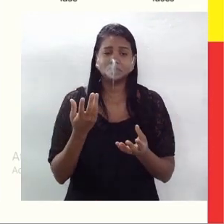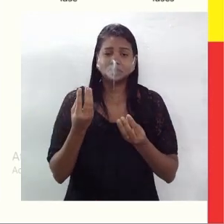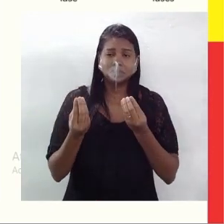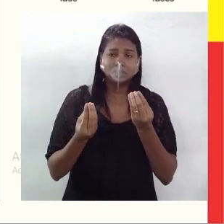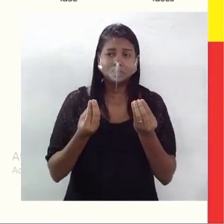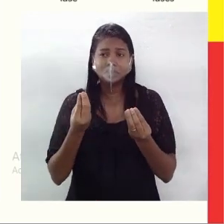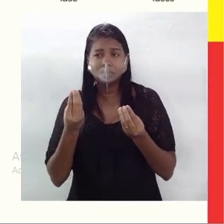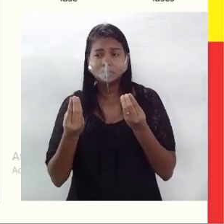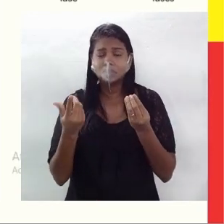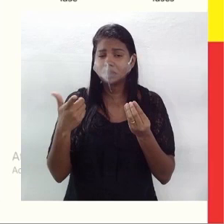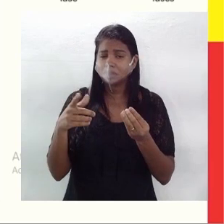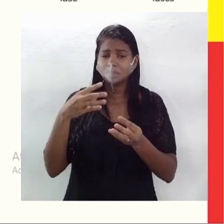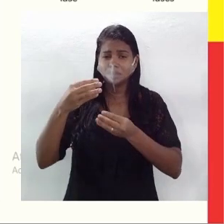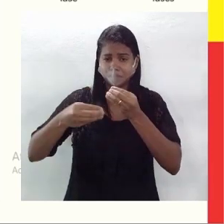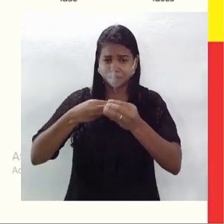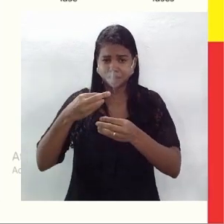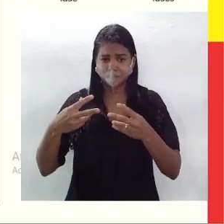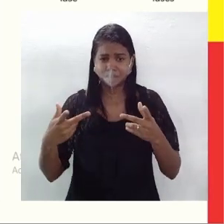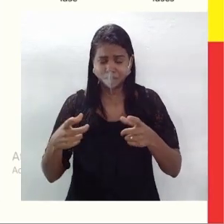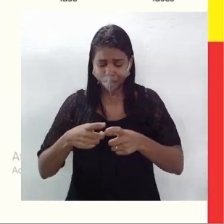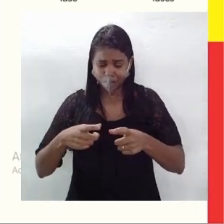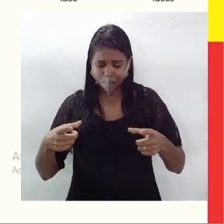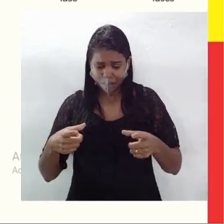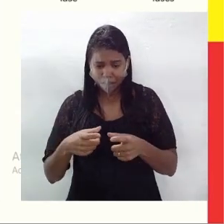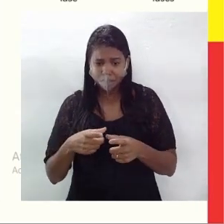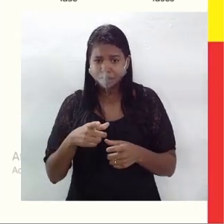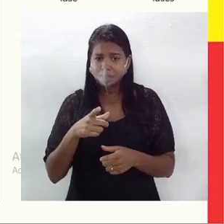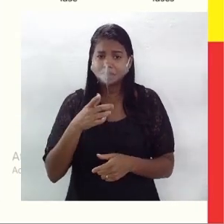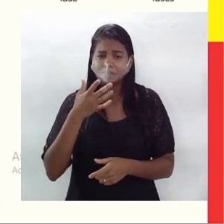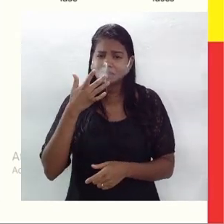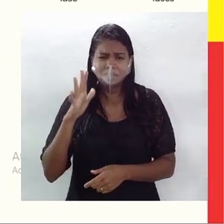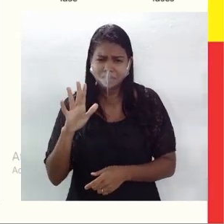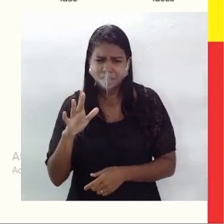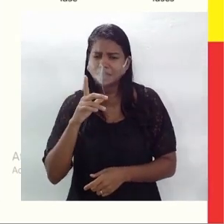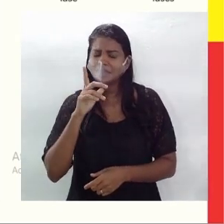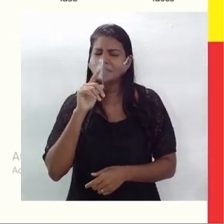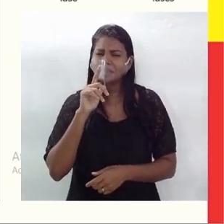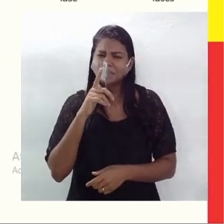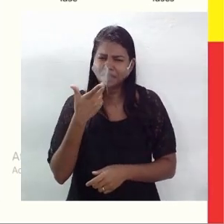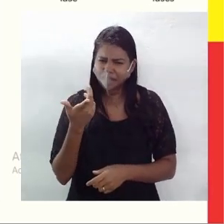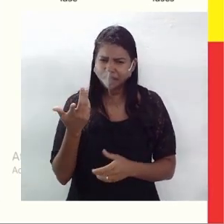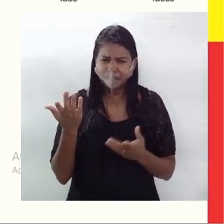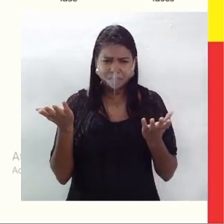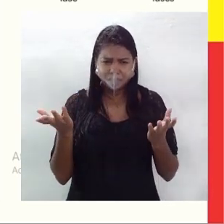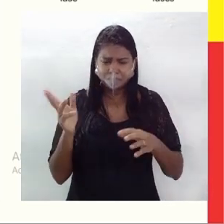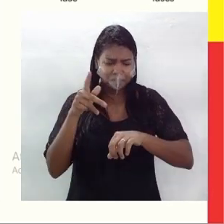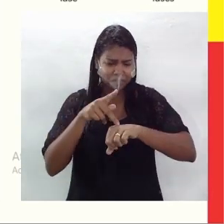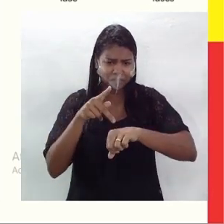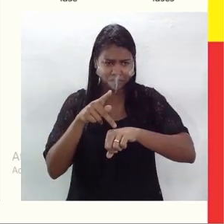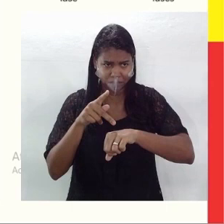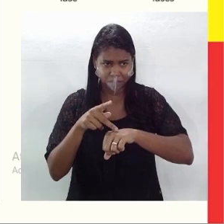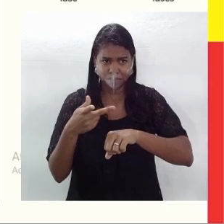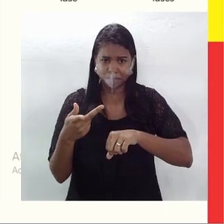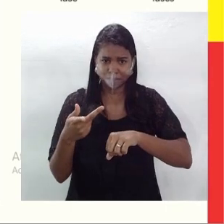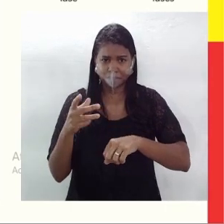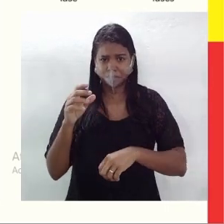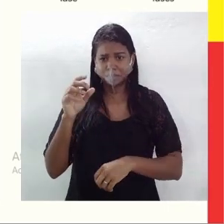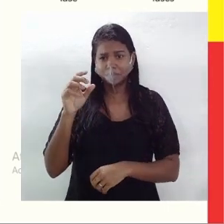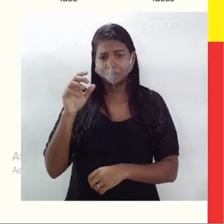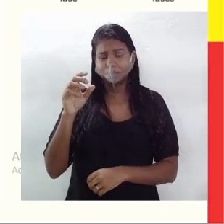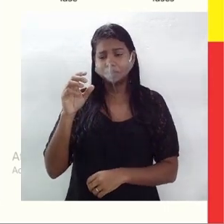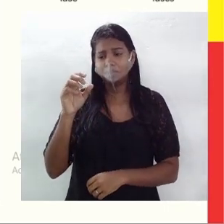se misturar. Barra de ouro e água mineral também não se mistura. Pedra de granito e cloreto de